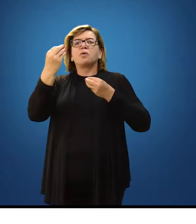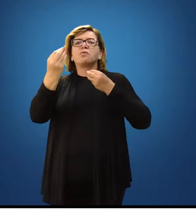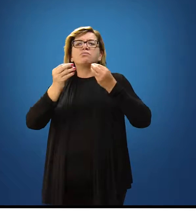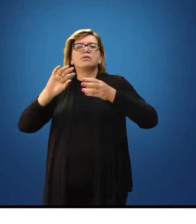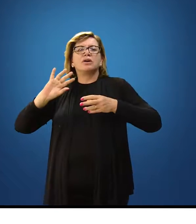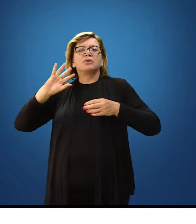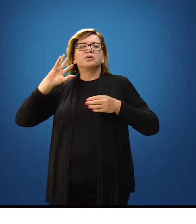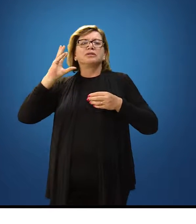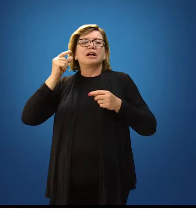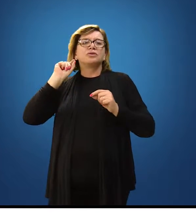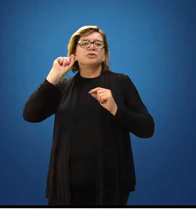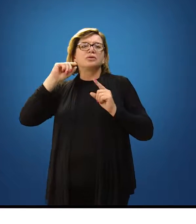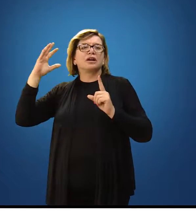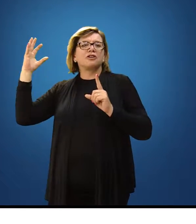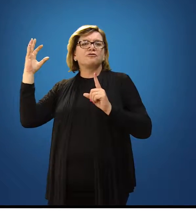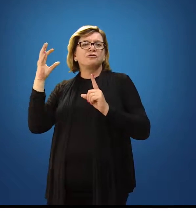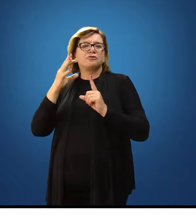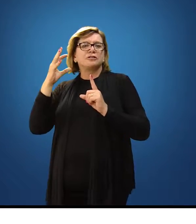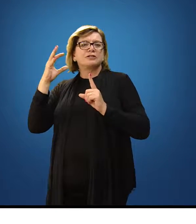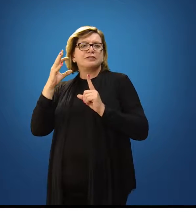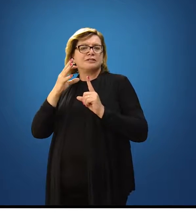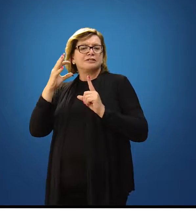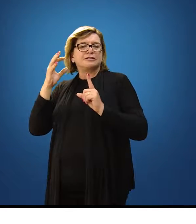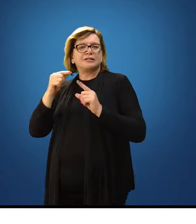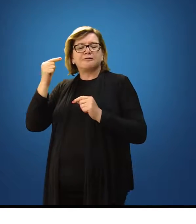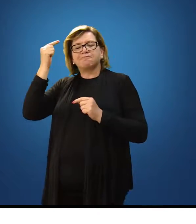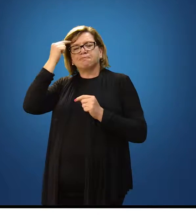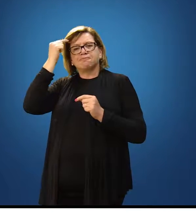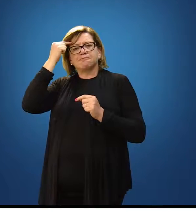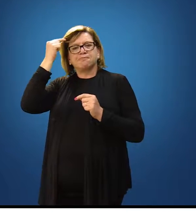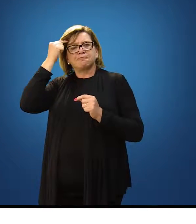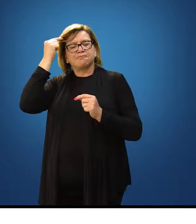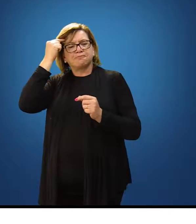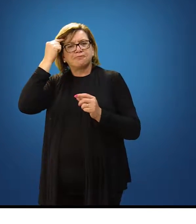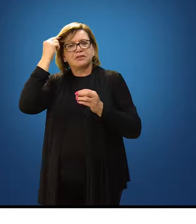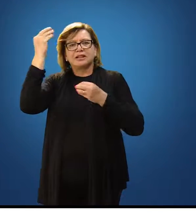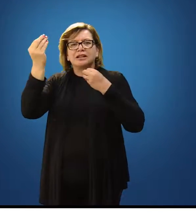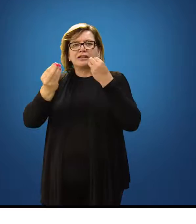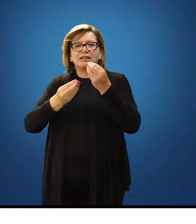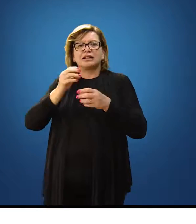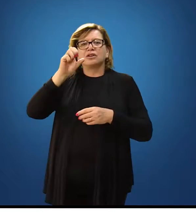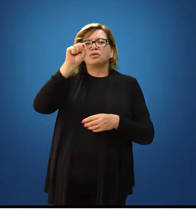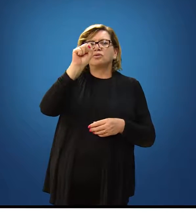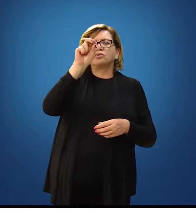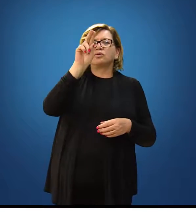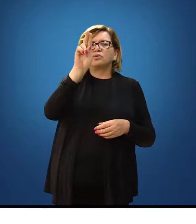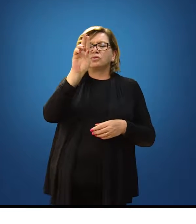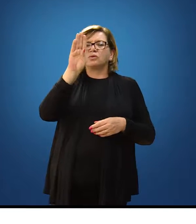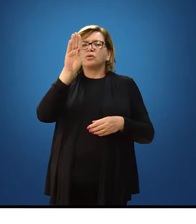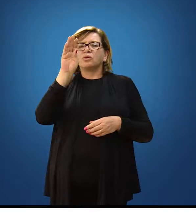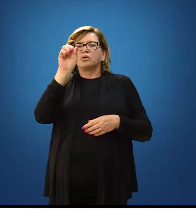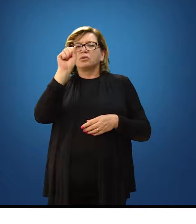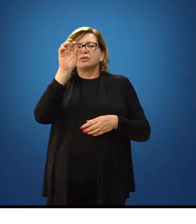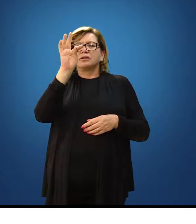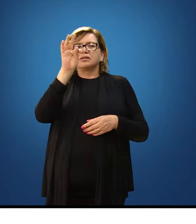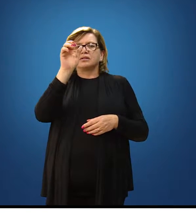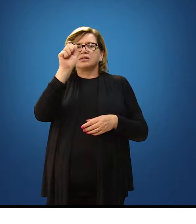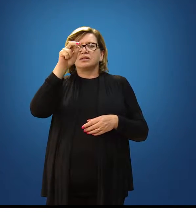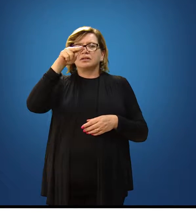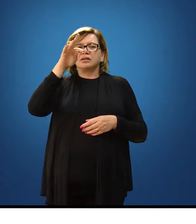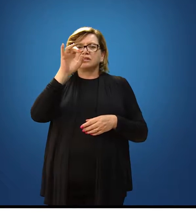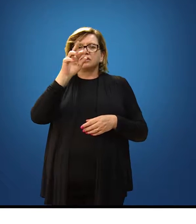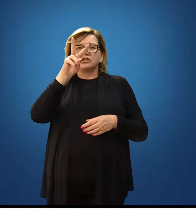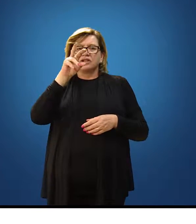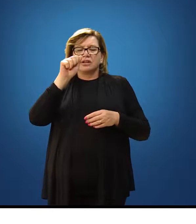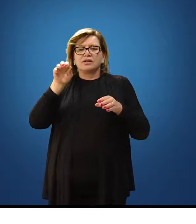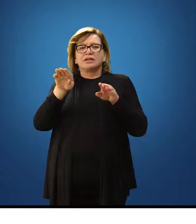as implicações da tensão entre racionalidade substantiva e racionalidade instrumental nas comunidades tradicionais